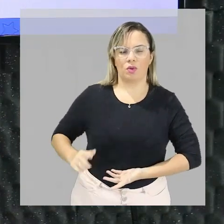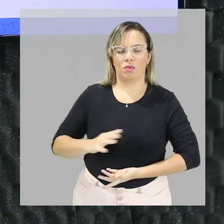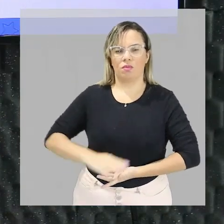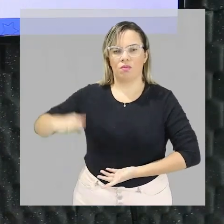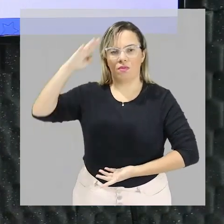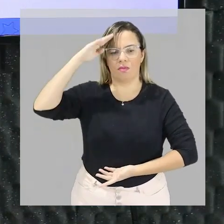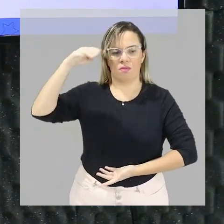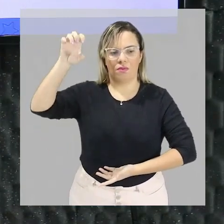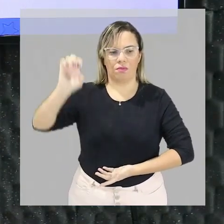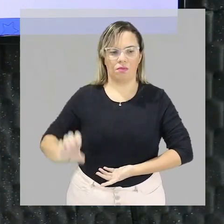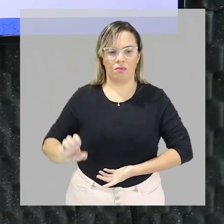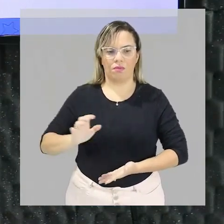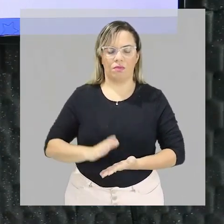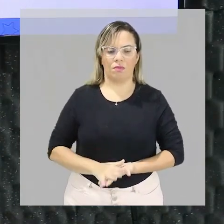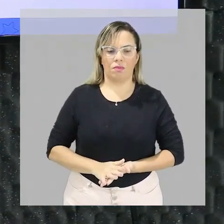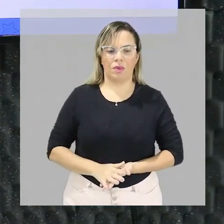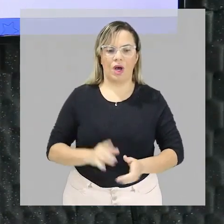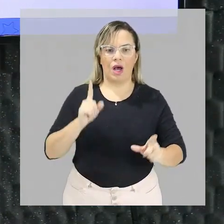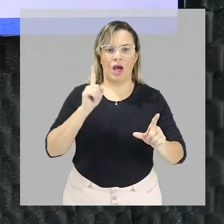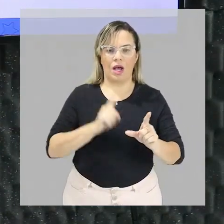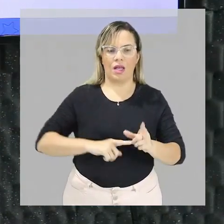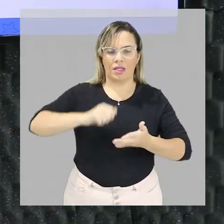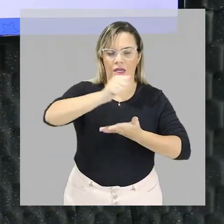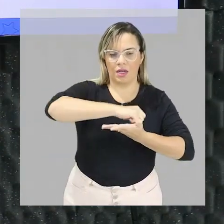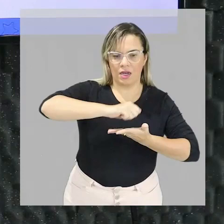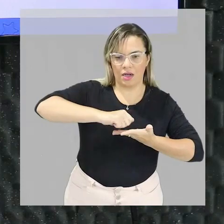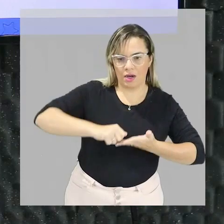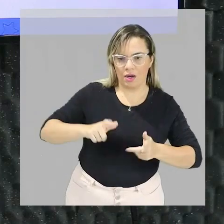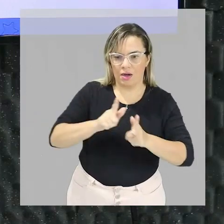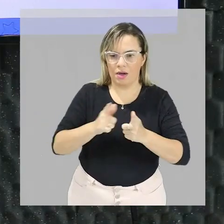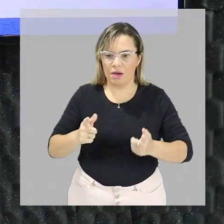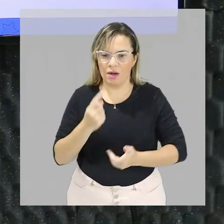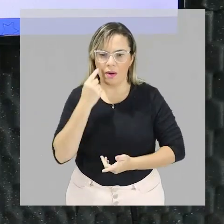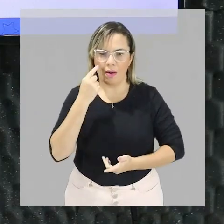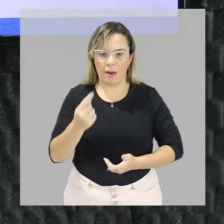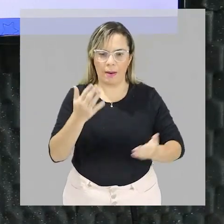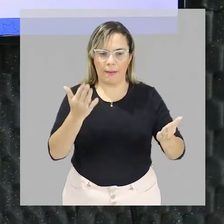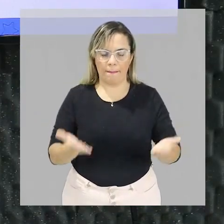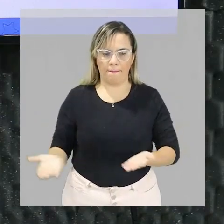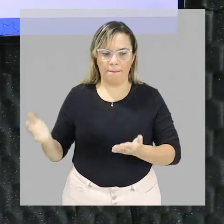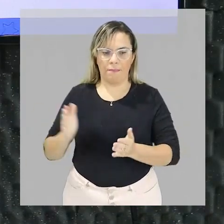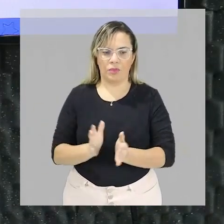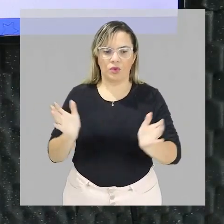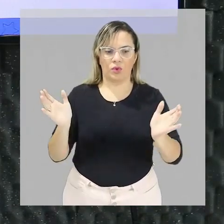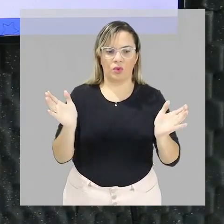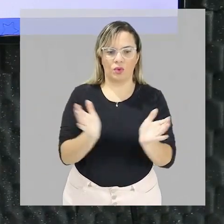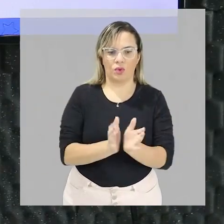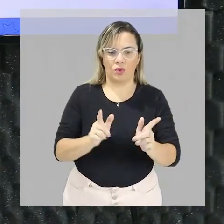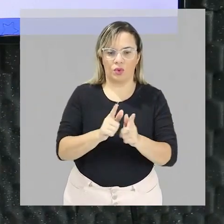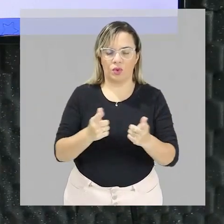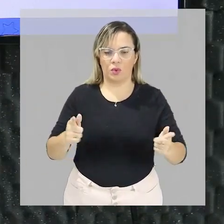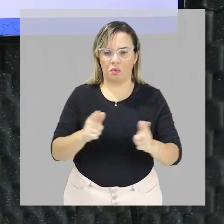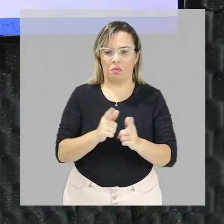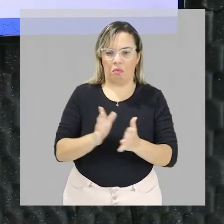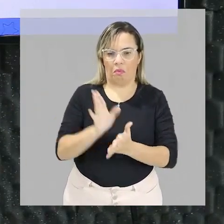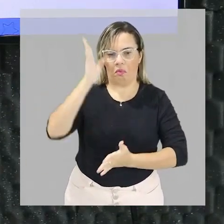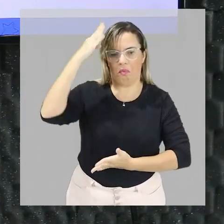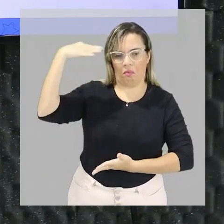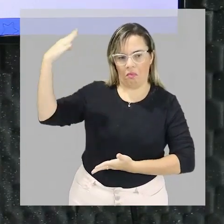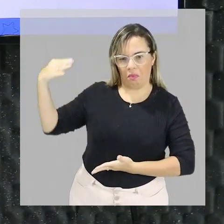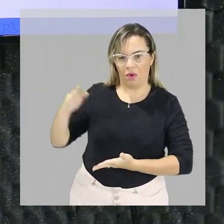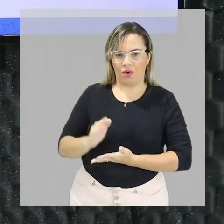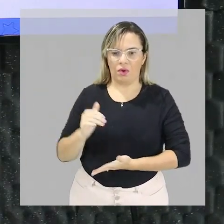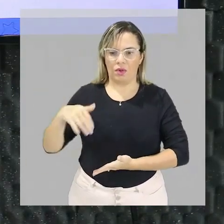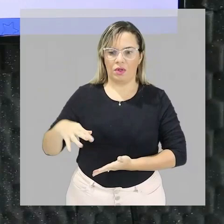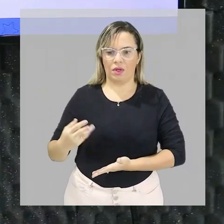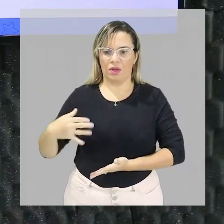A letra da música que nós acabamos de olhar, gravada por uma banda de muito sucesso da época, Os Incríveis, né, de Dom e